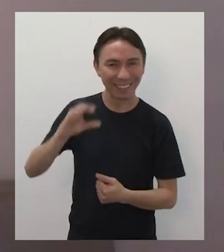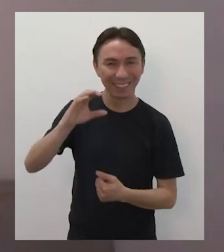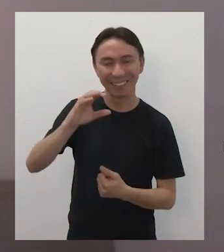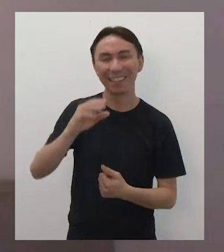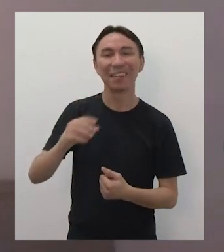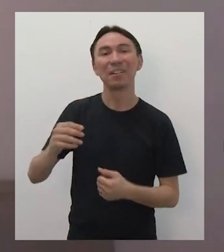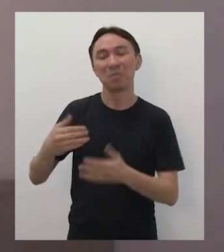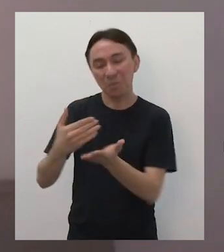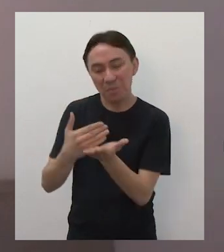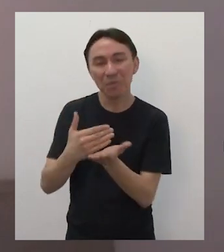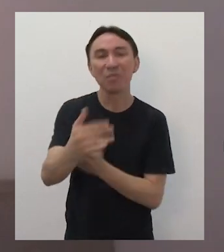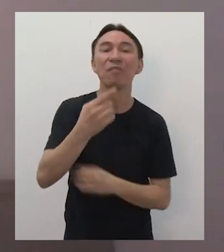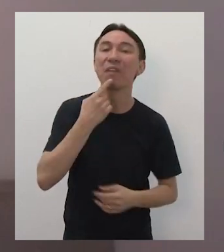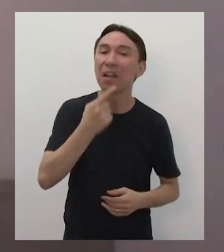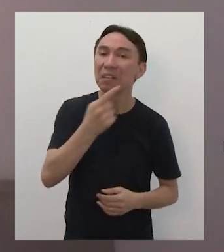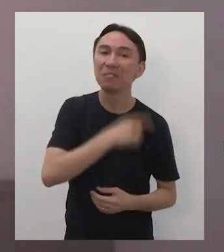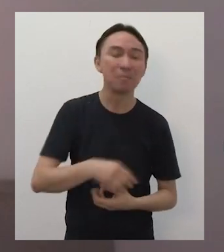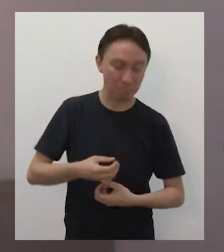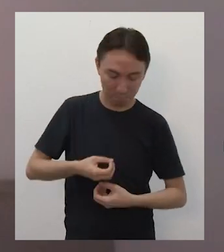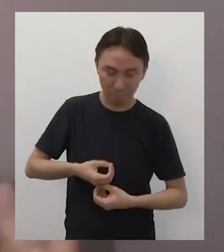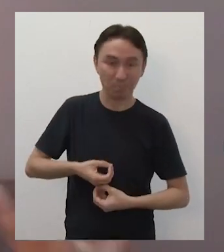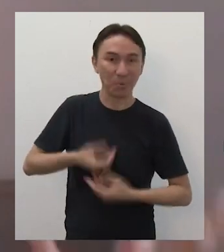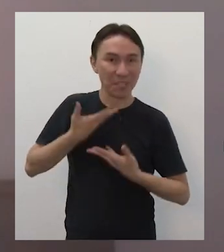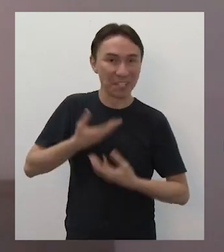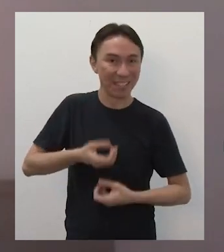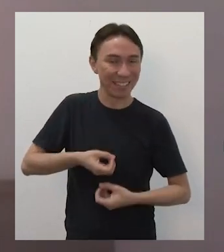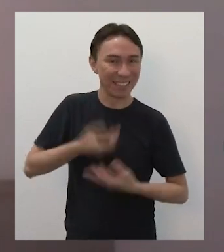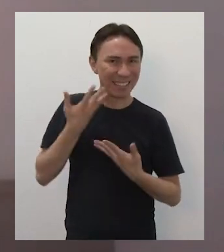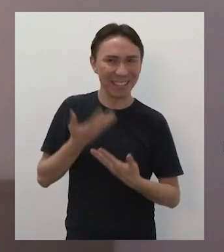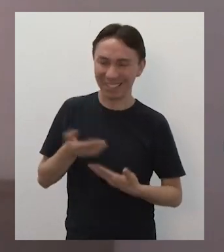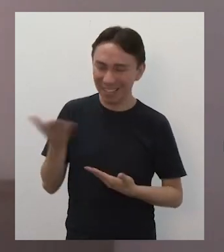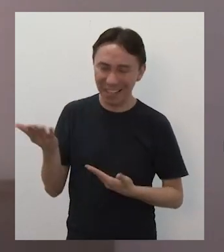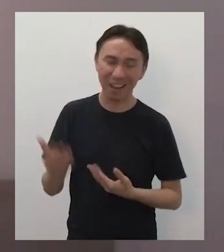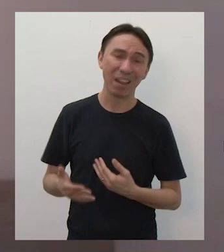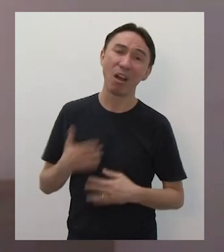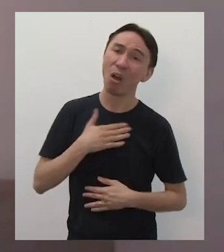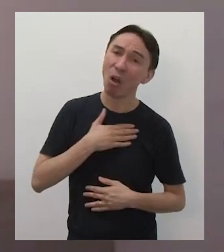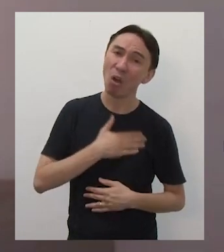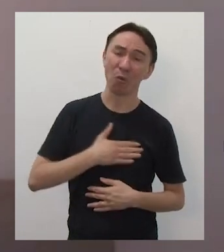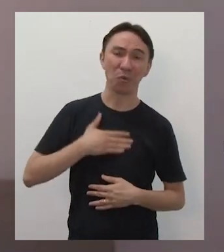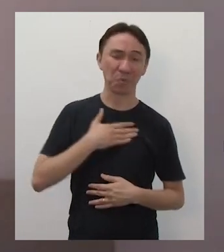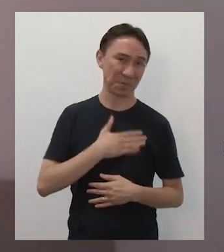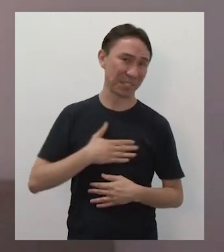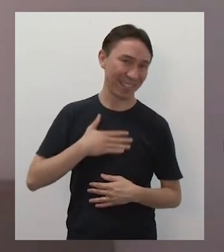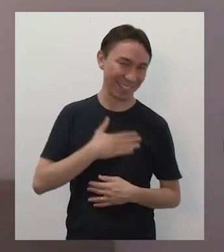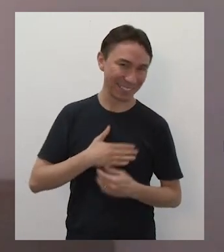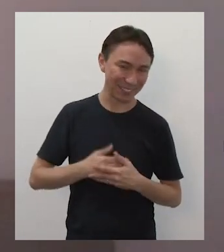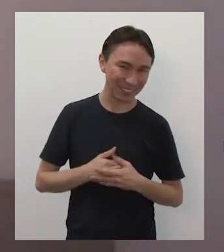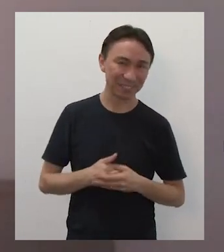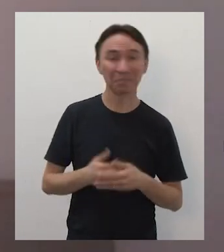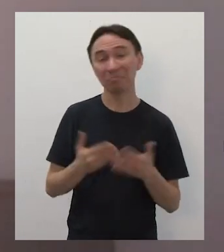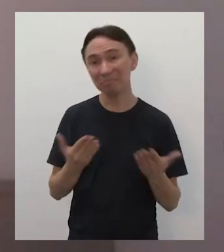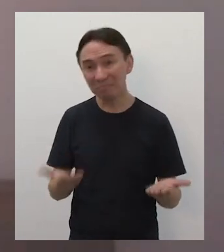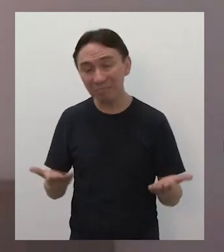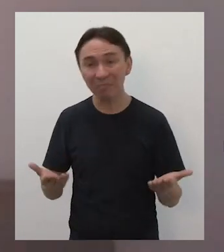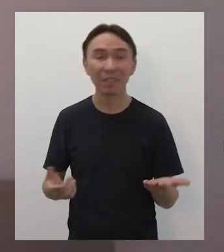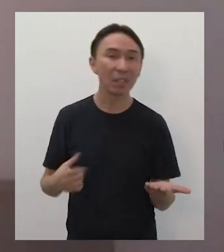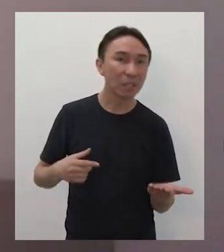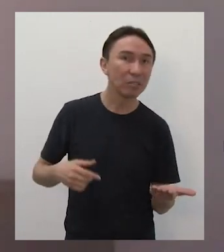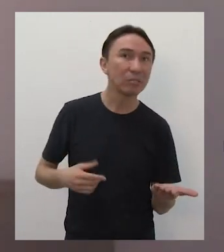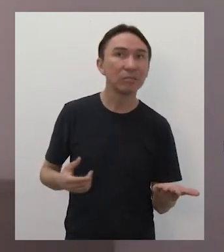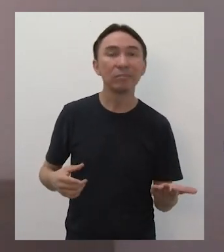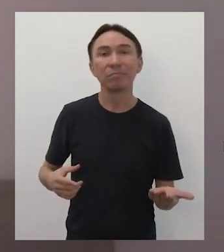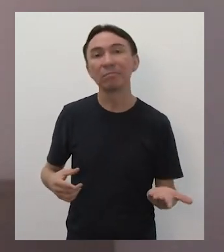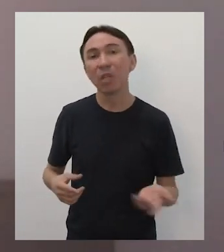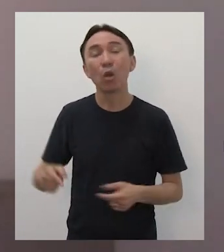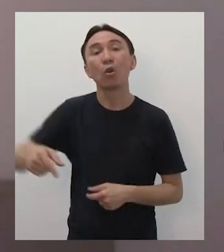de poesia, e isso traz muito da questão na curiosidade